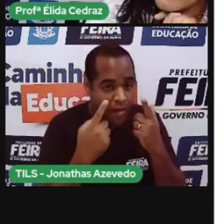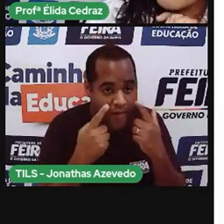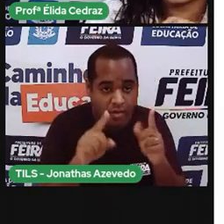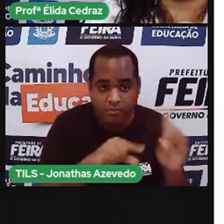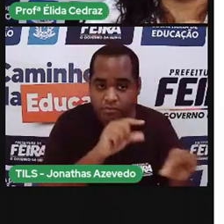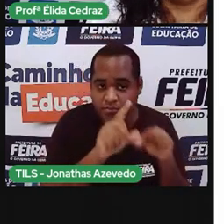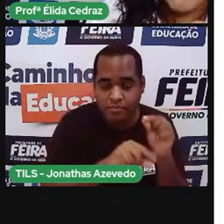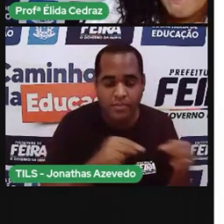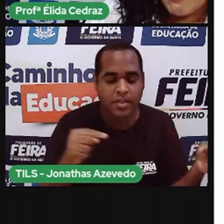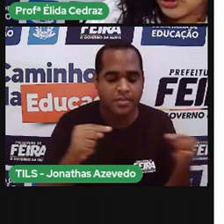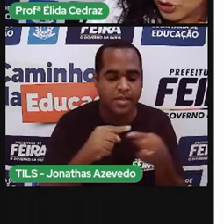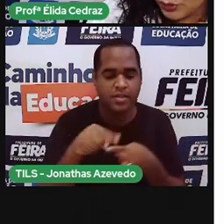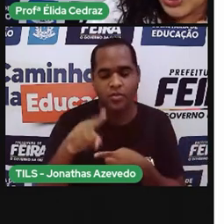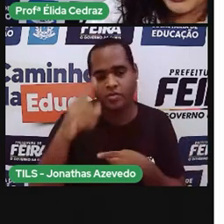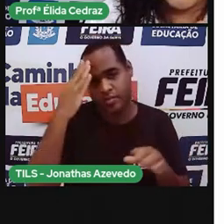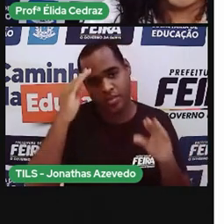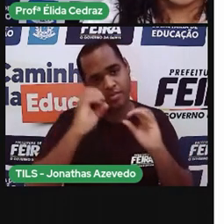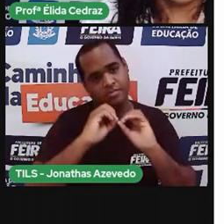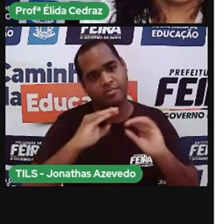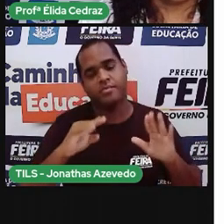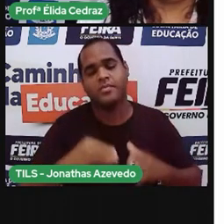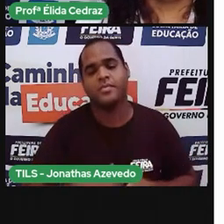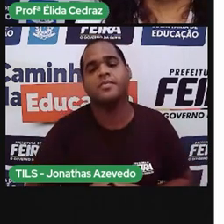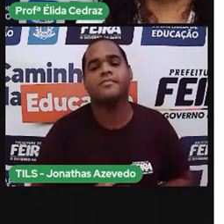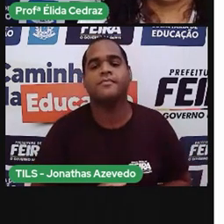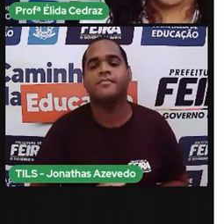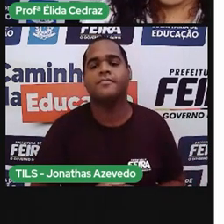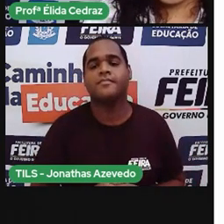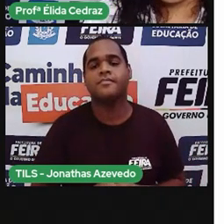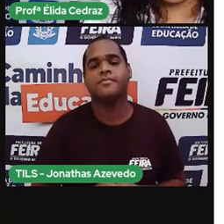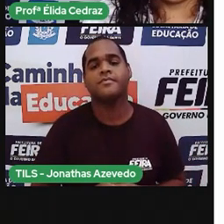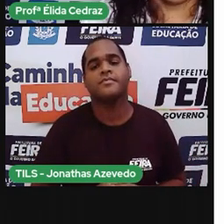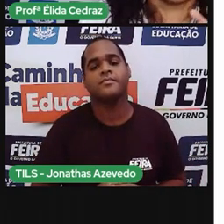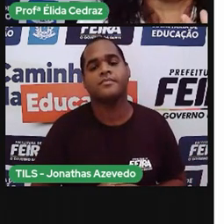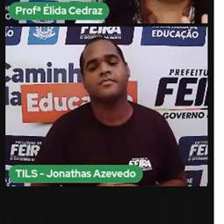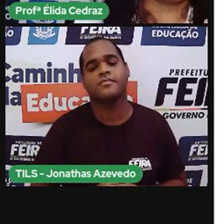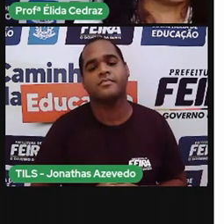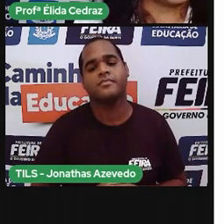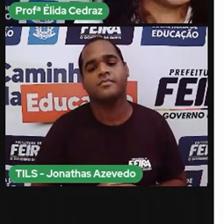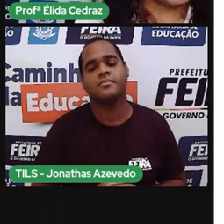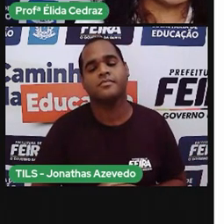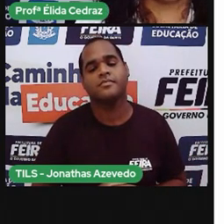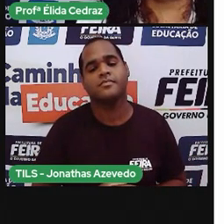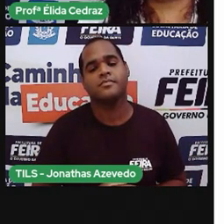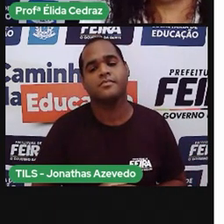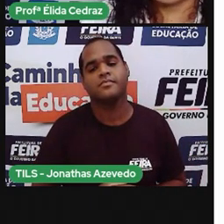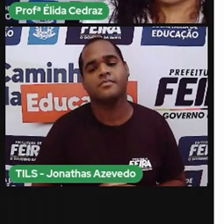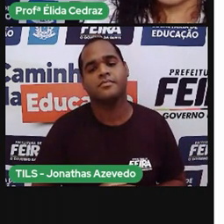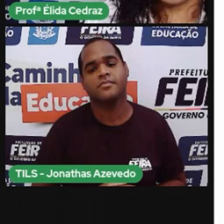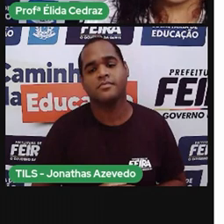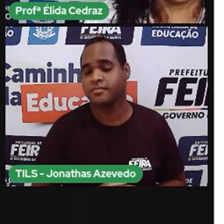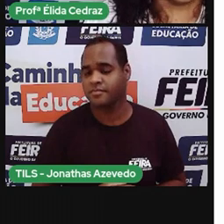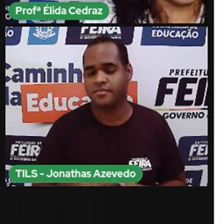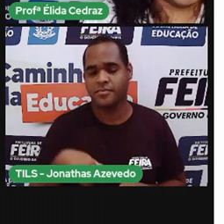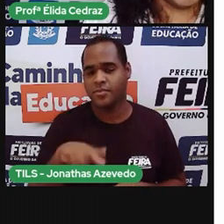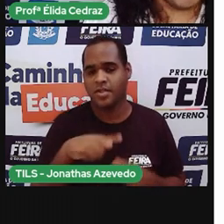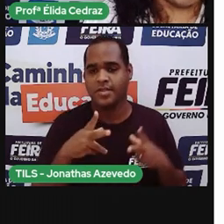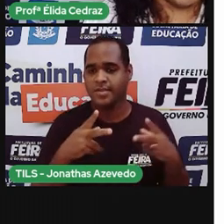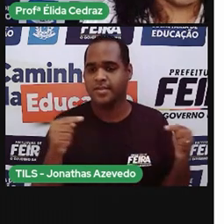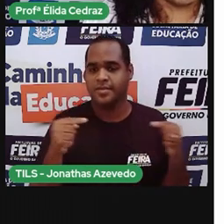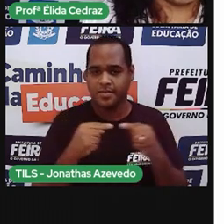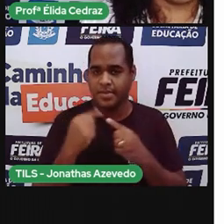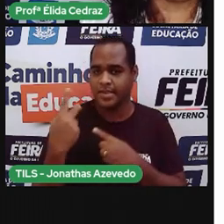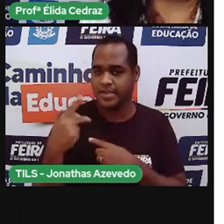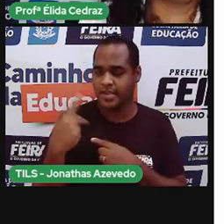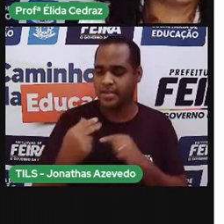para entender a aula de hoje. Olha só, aqui nós continuamos na feirinha da Estação